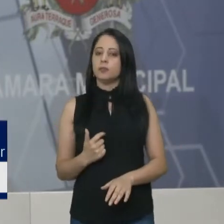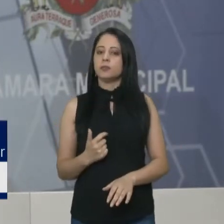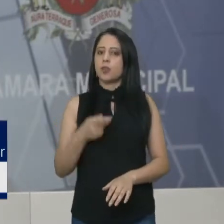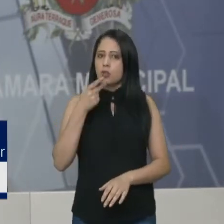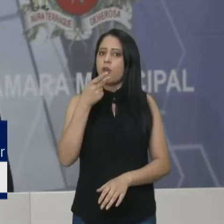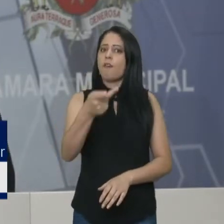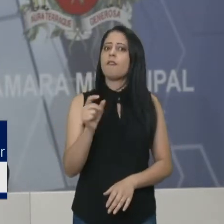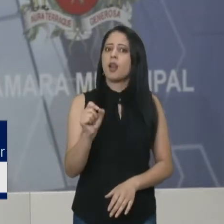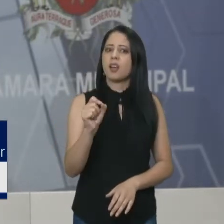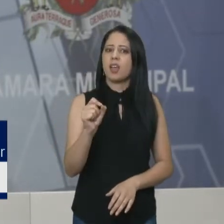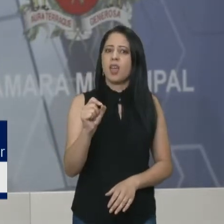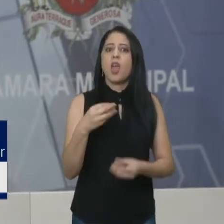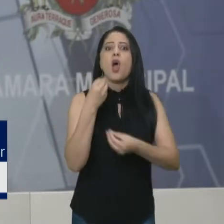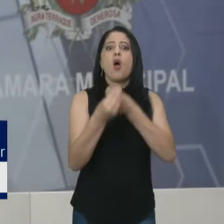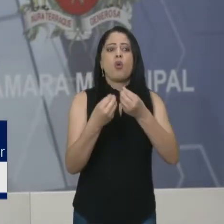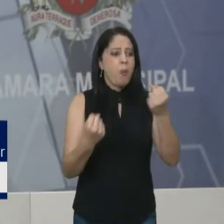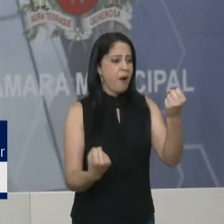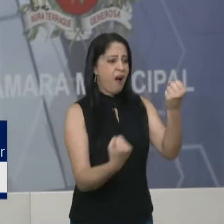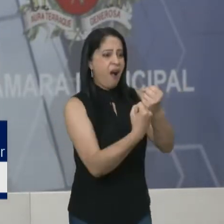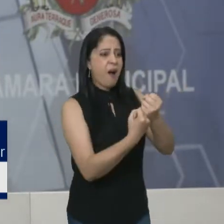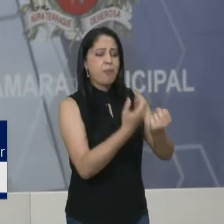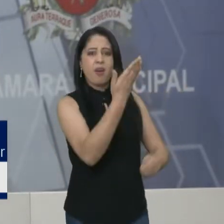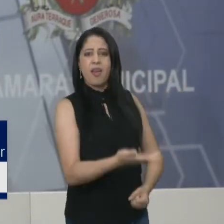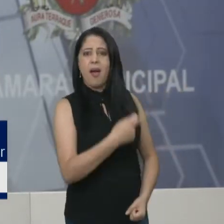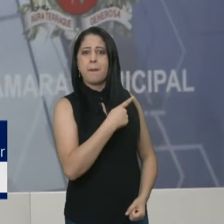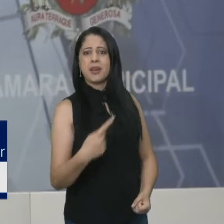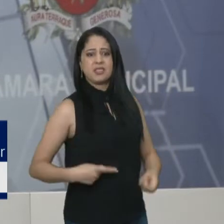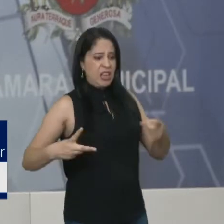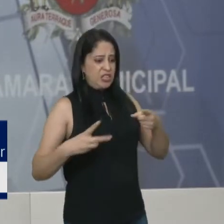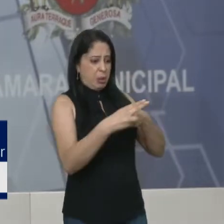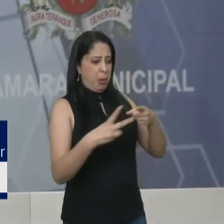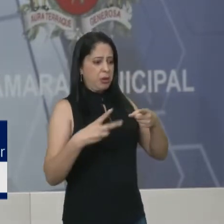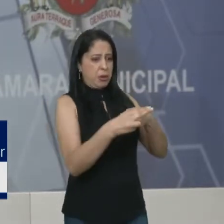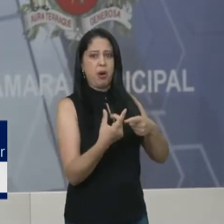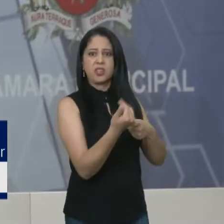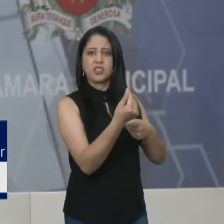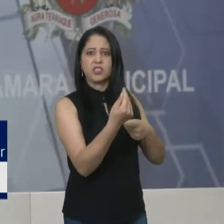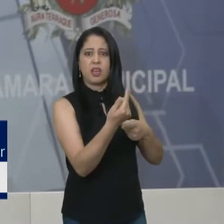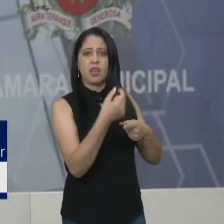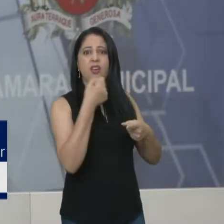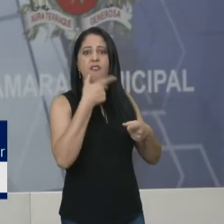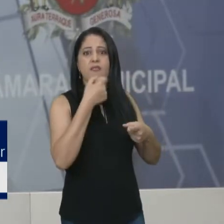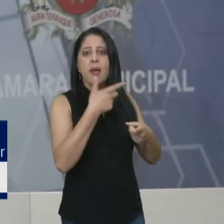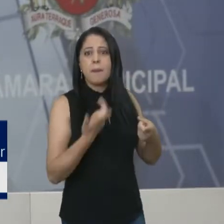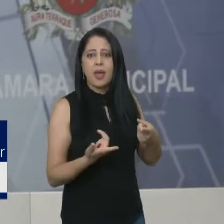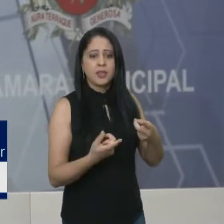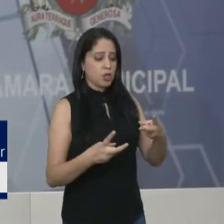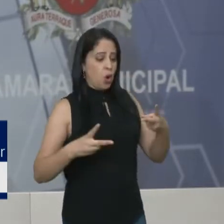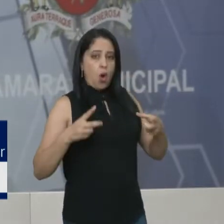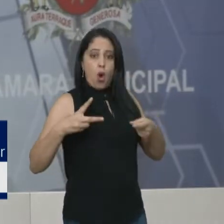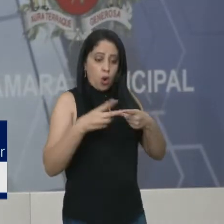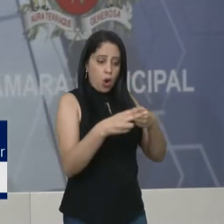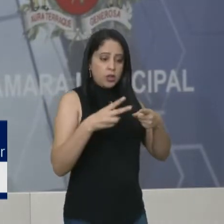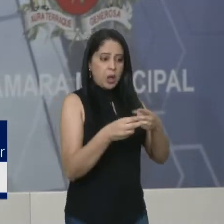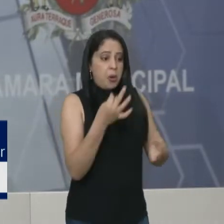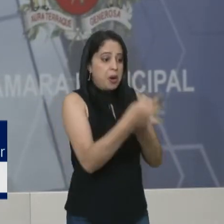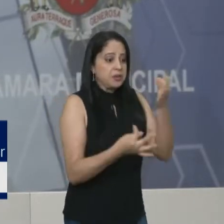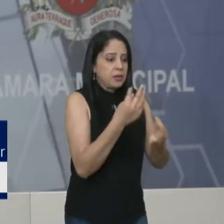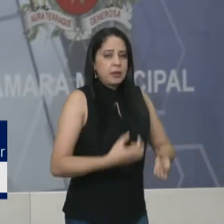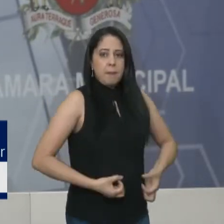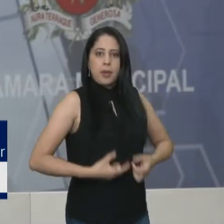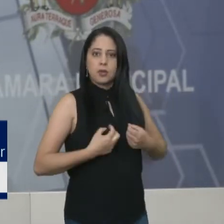não dá para apoiar um presidente que corta recurso da farmácia popular, corta recurso do tratamento do